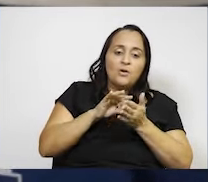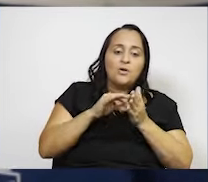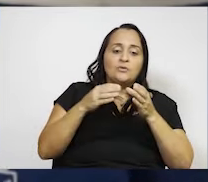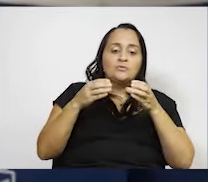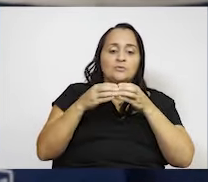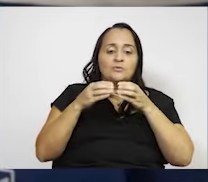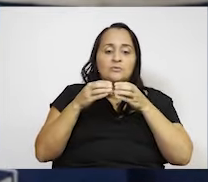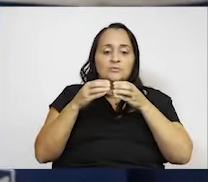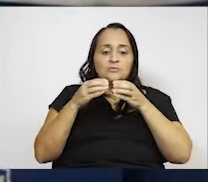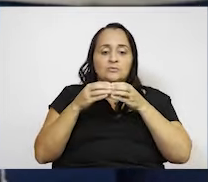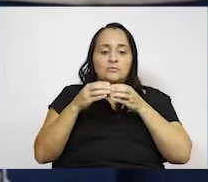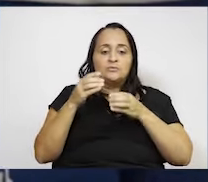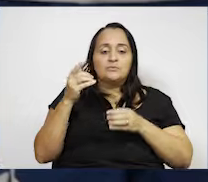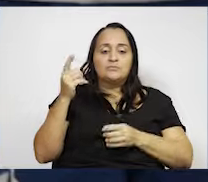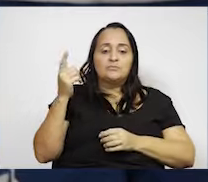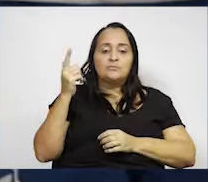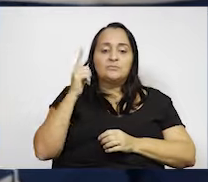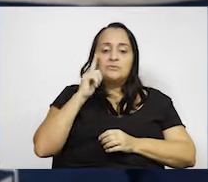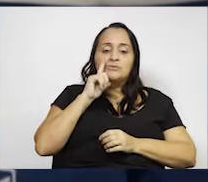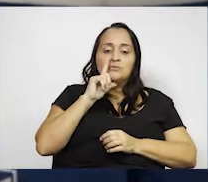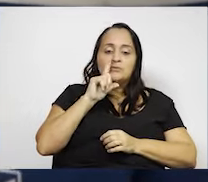ele vai construindo